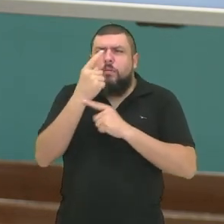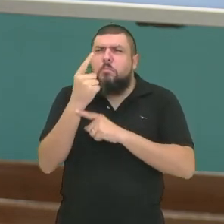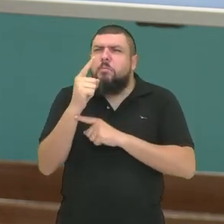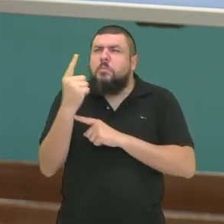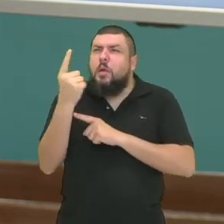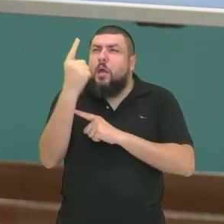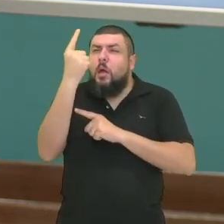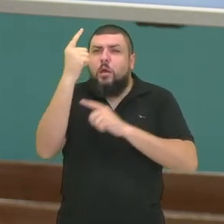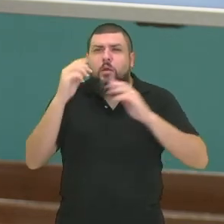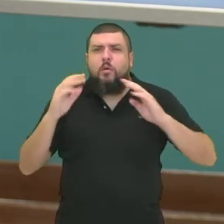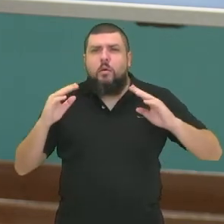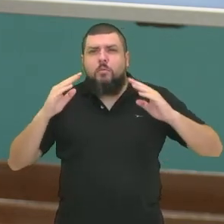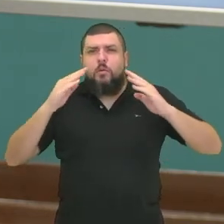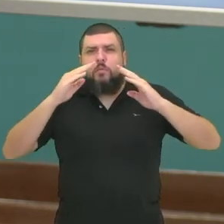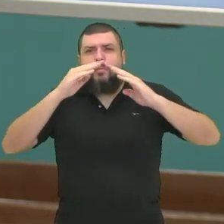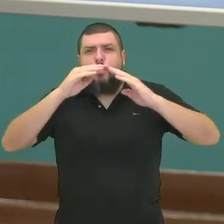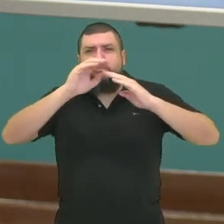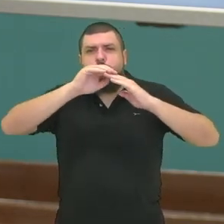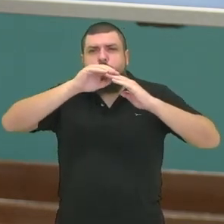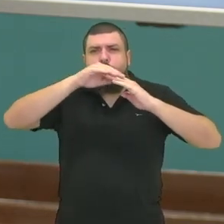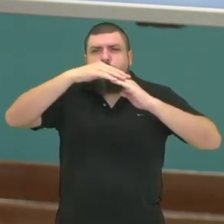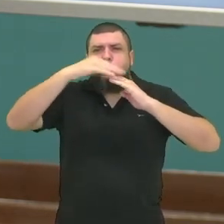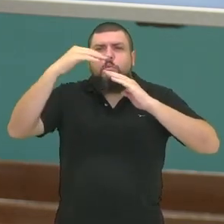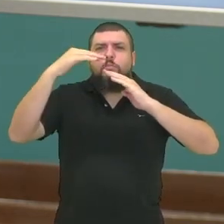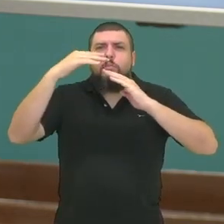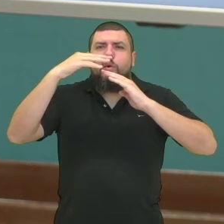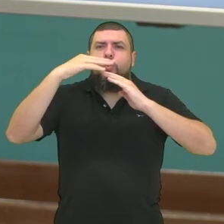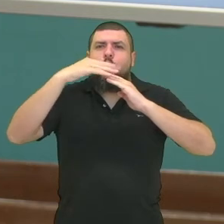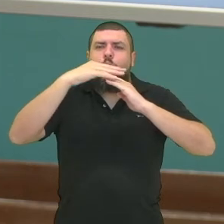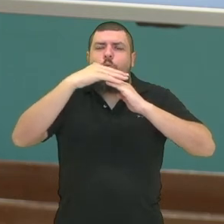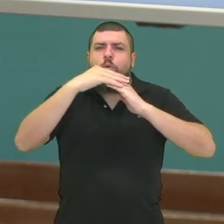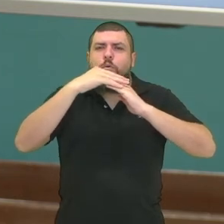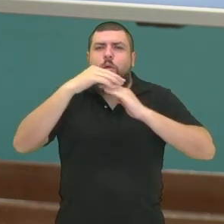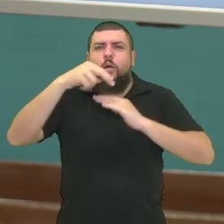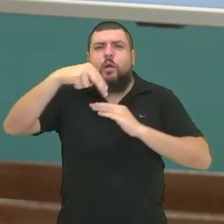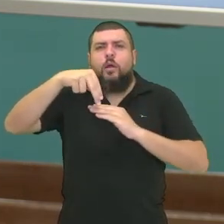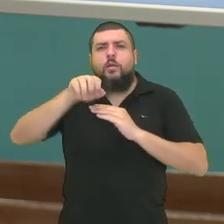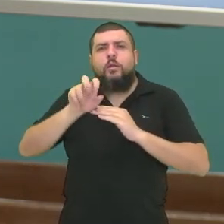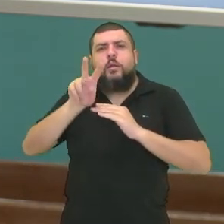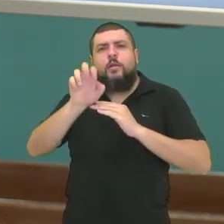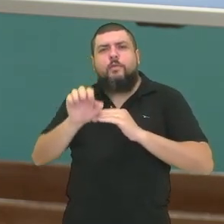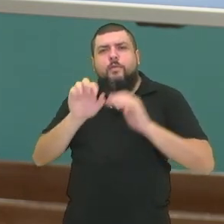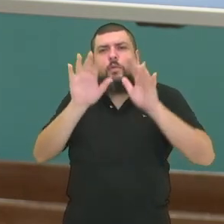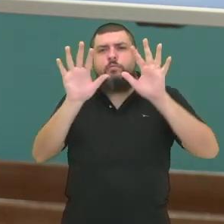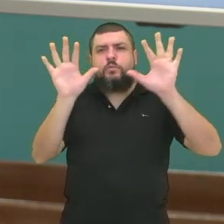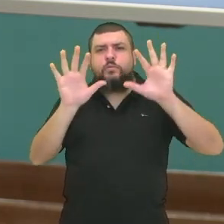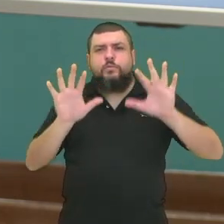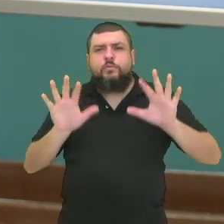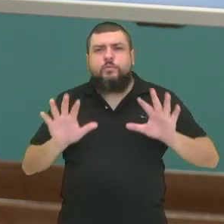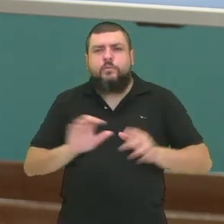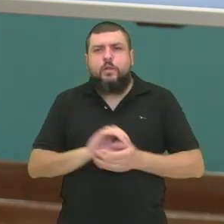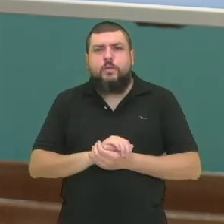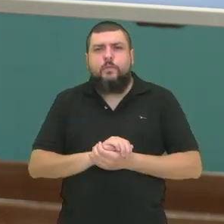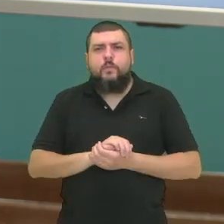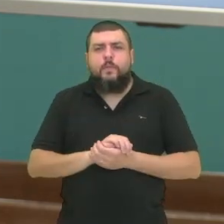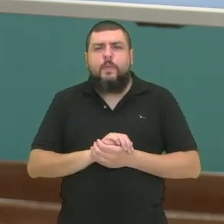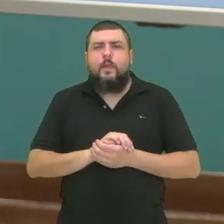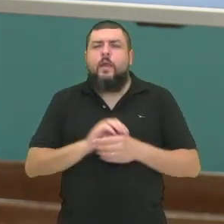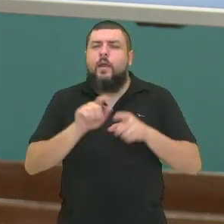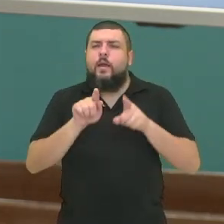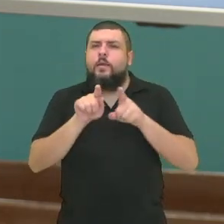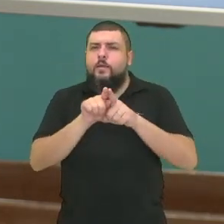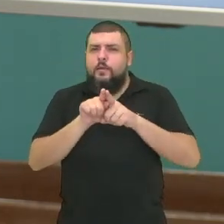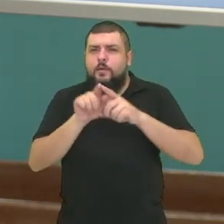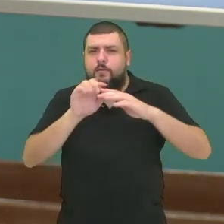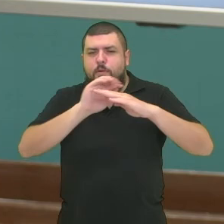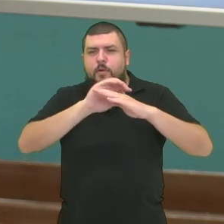por exemplo o Monte Kilimanjaro, lá na África, né? Tem neve lá, é por isso. Resultado, tem plantas adaptadas a essa